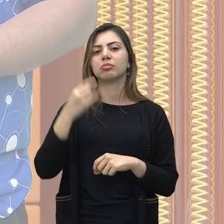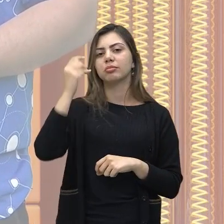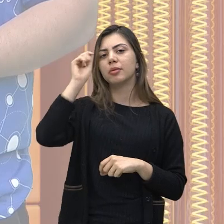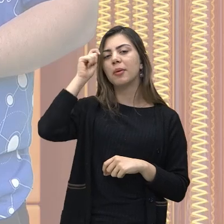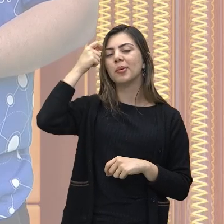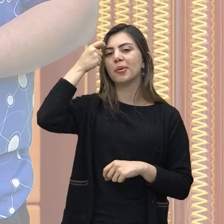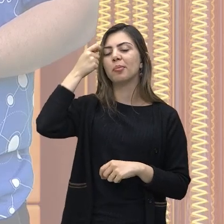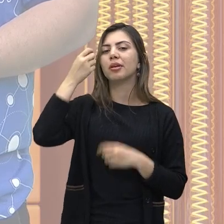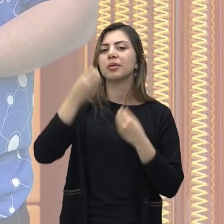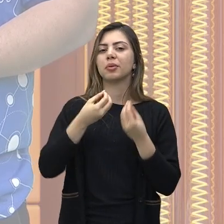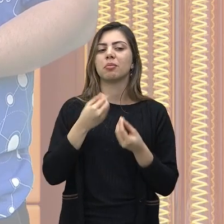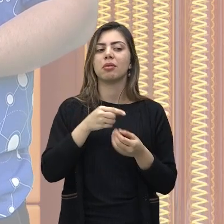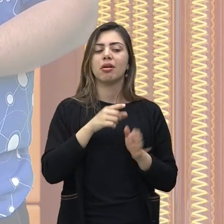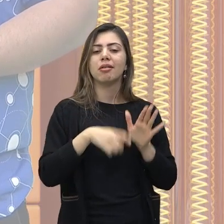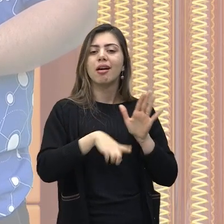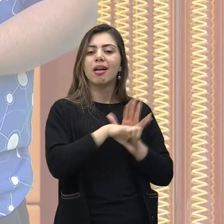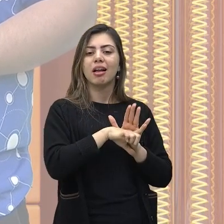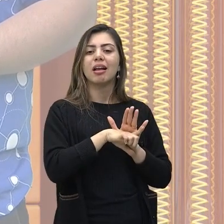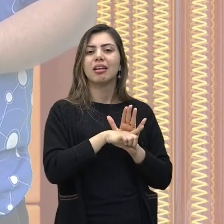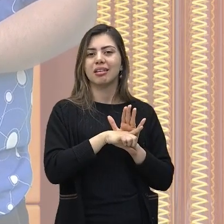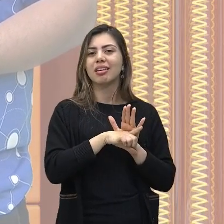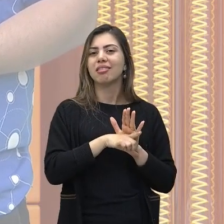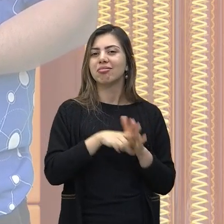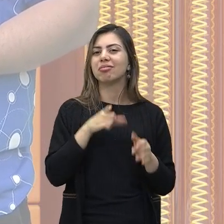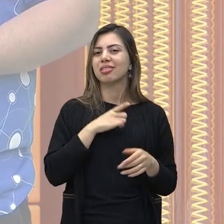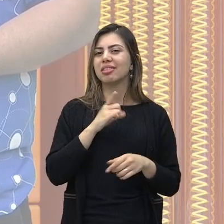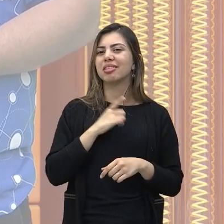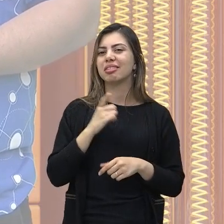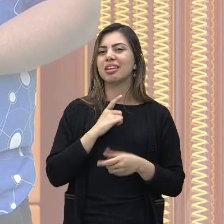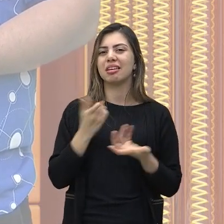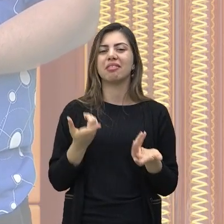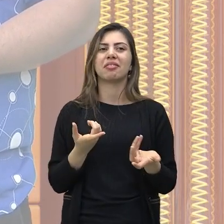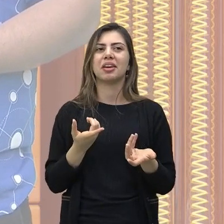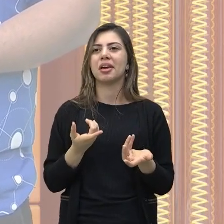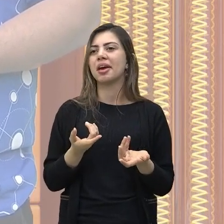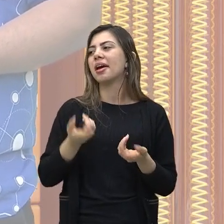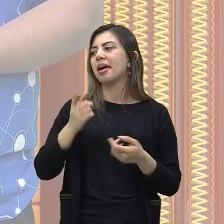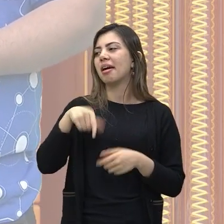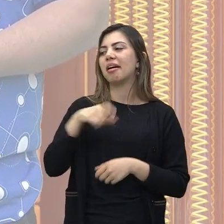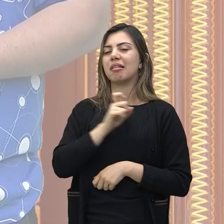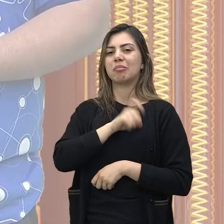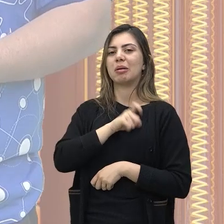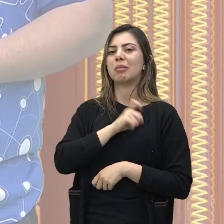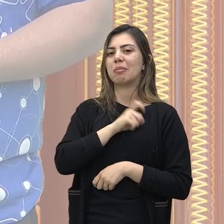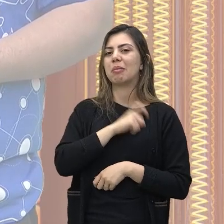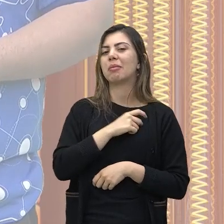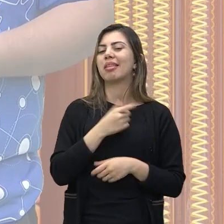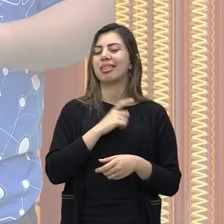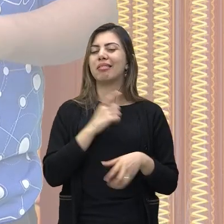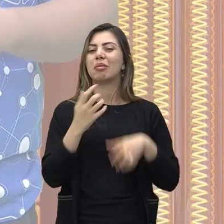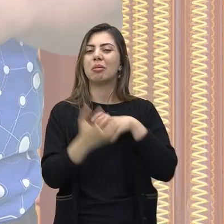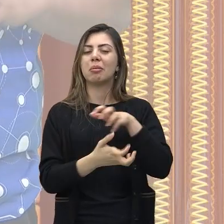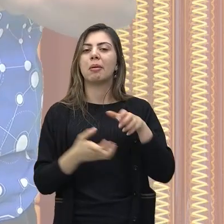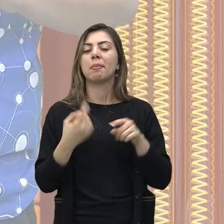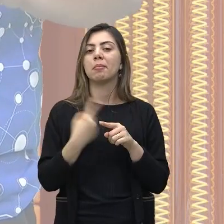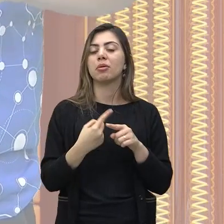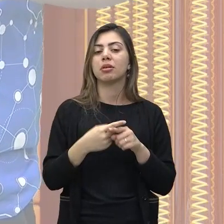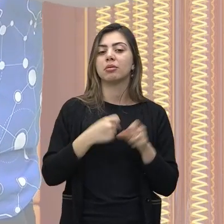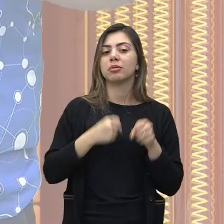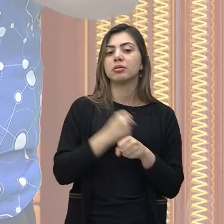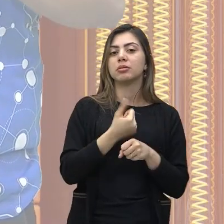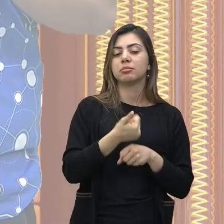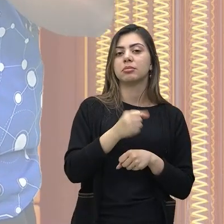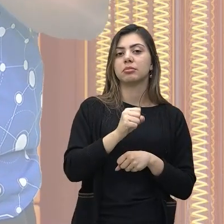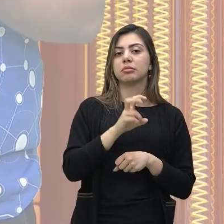foi muito maliciosa e muito problemática, né? Porque em 1850, ela delimitou que agora